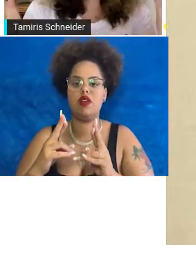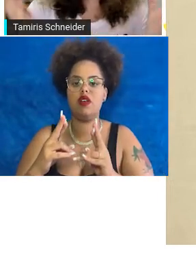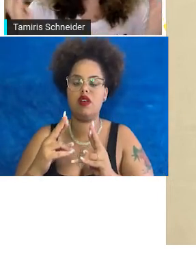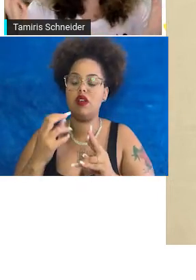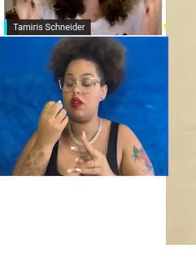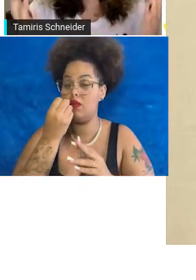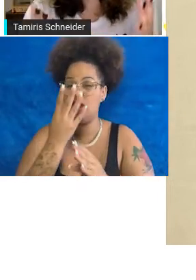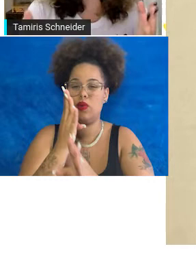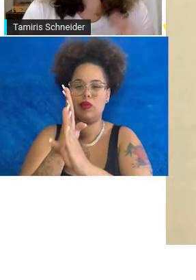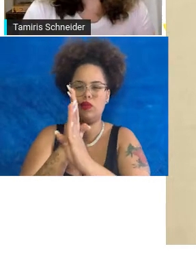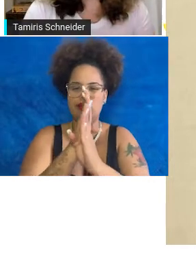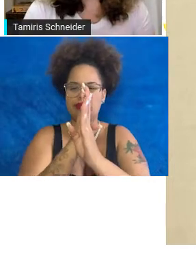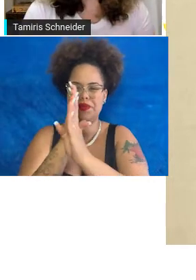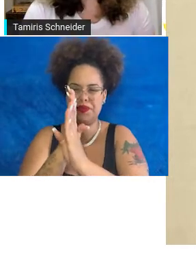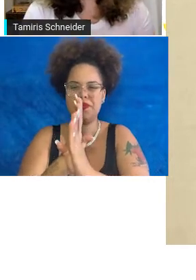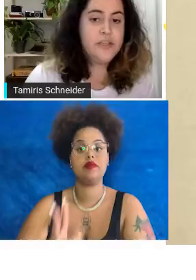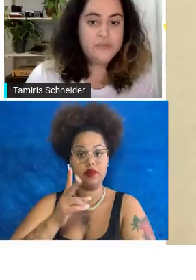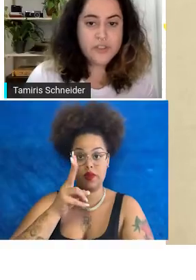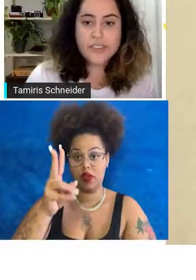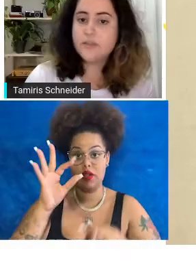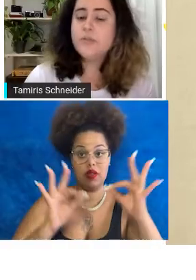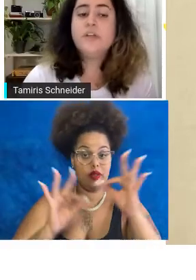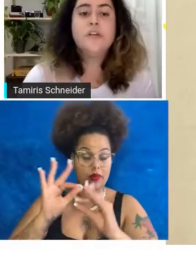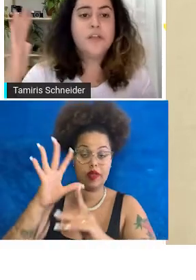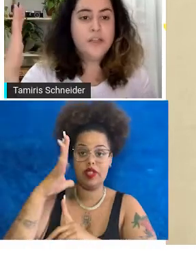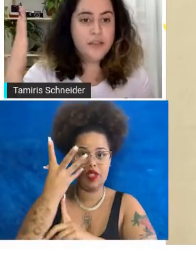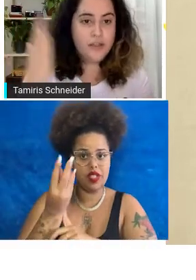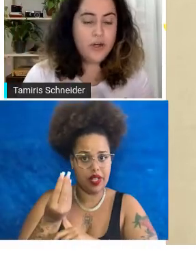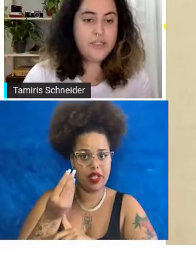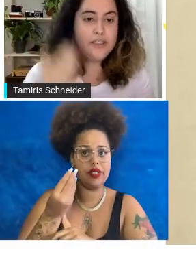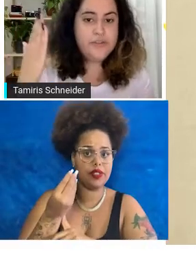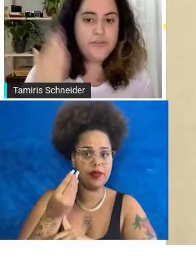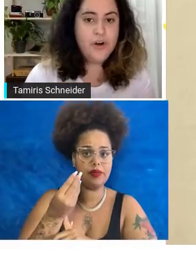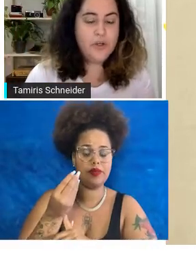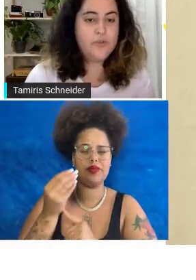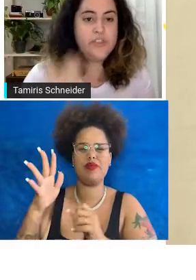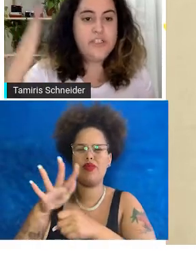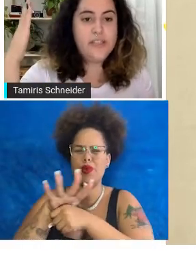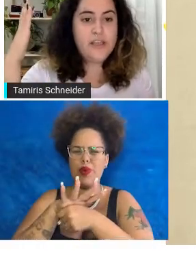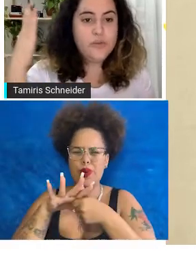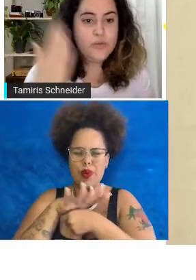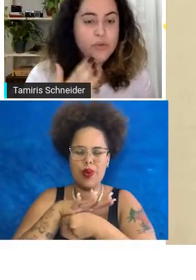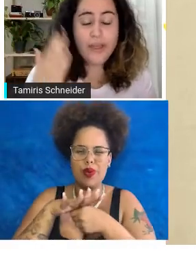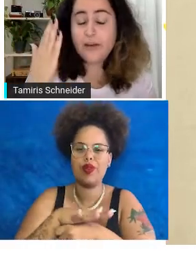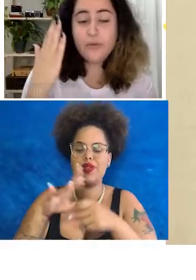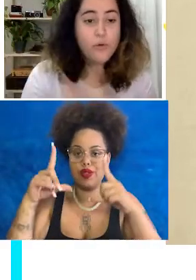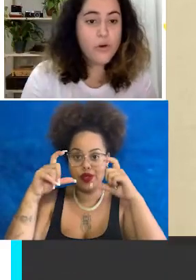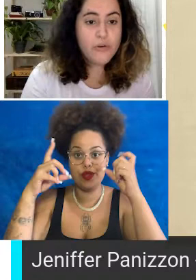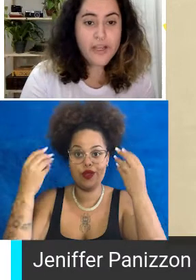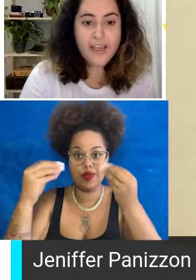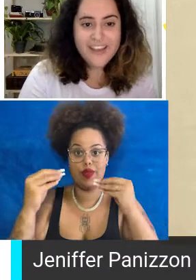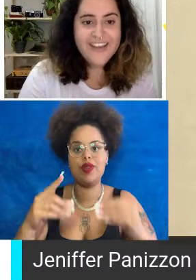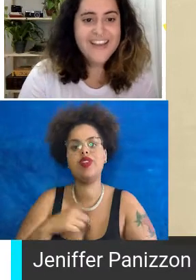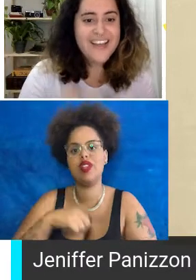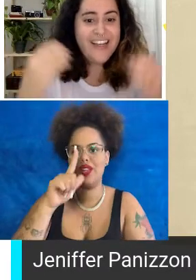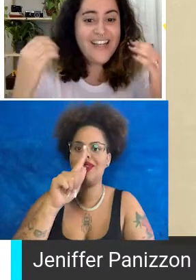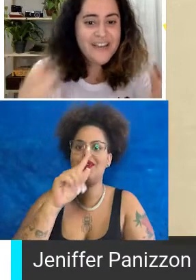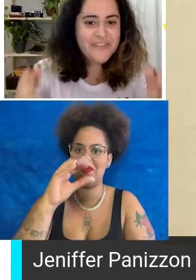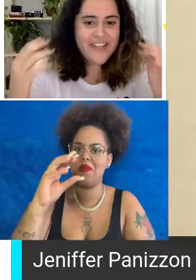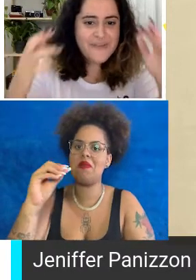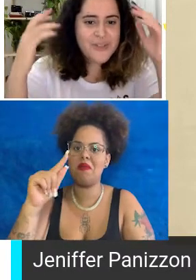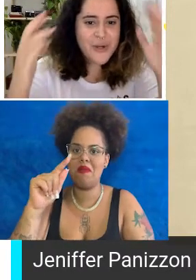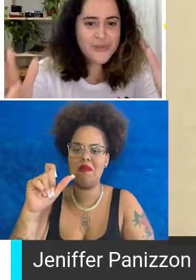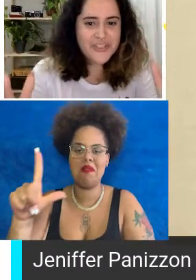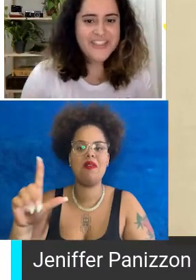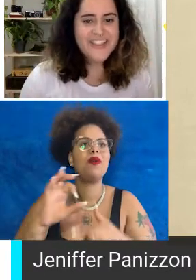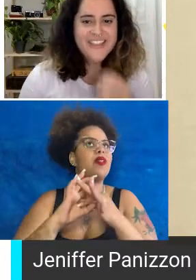bom alinhamento estético, né? Reforçando. Lota de foto, a gente tem o Google aí,